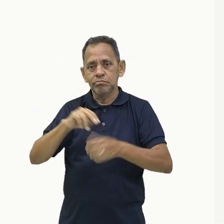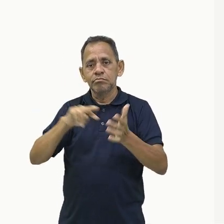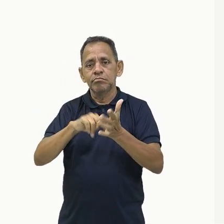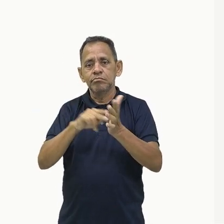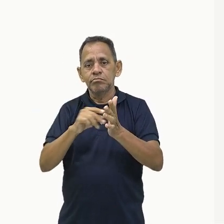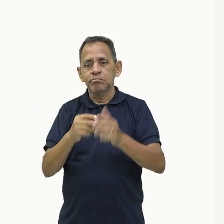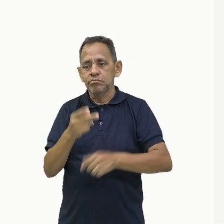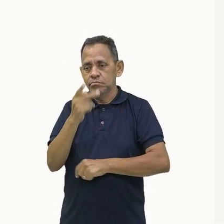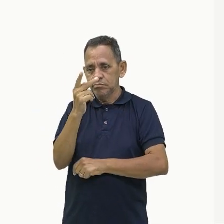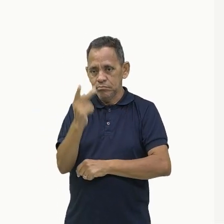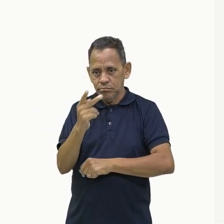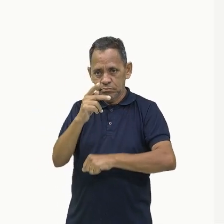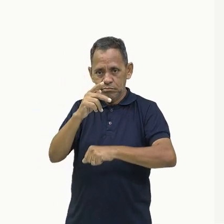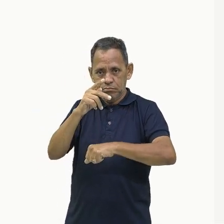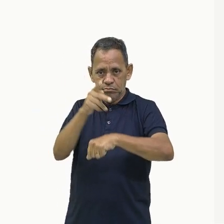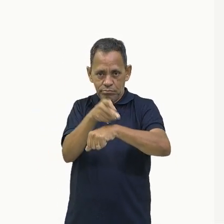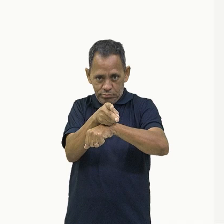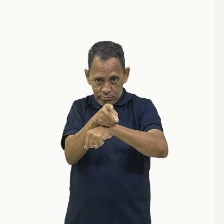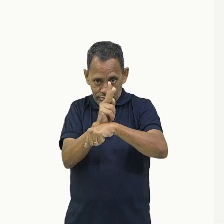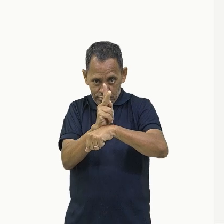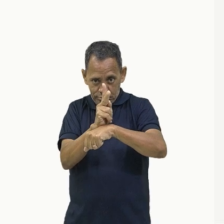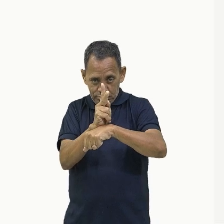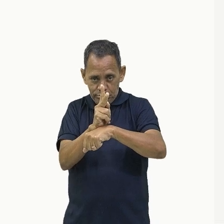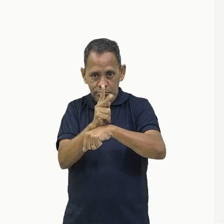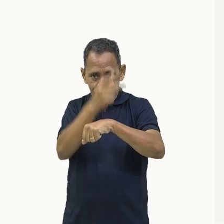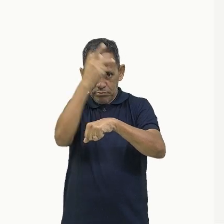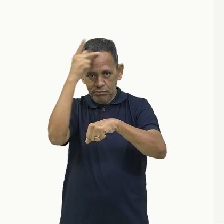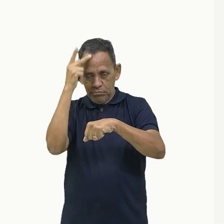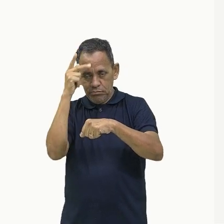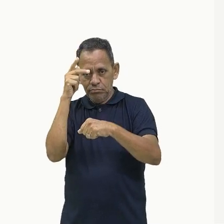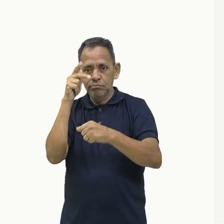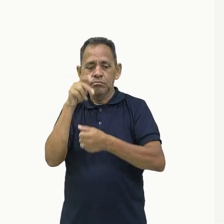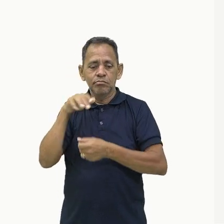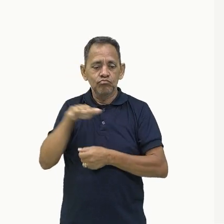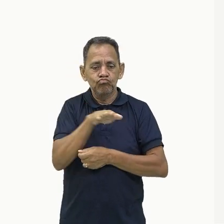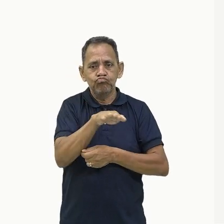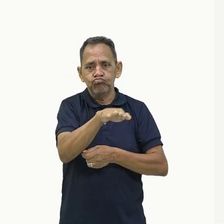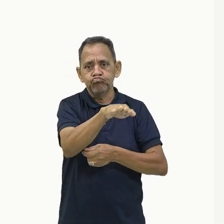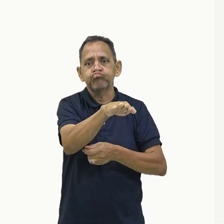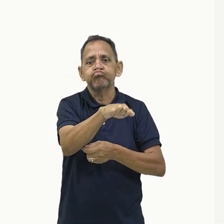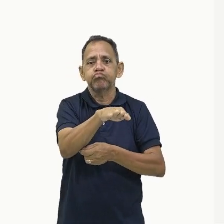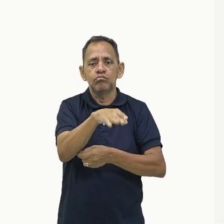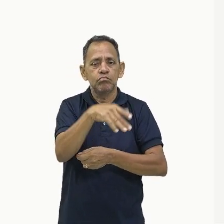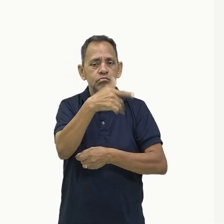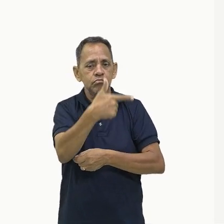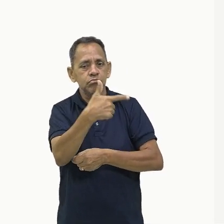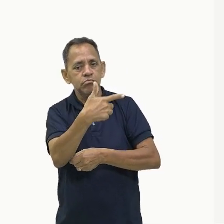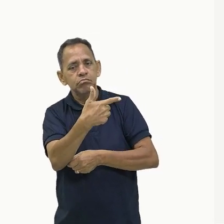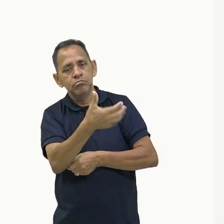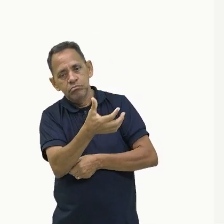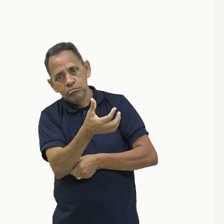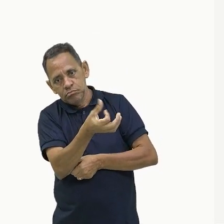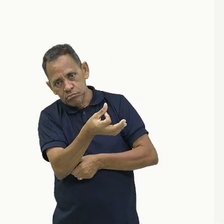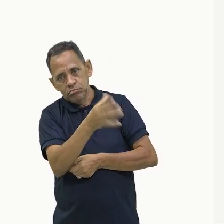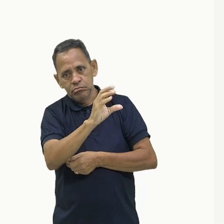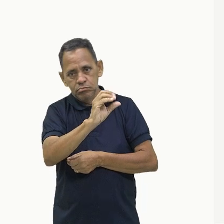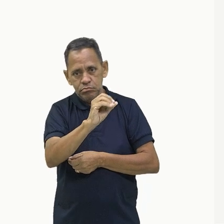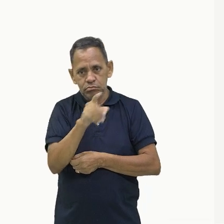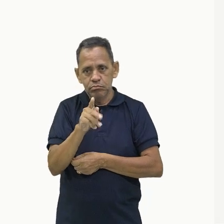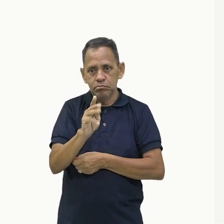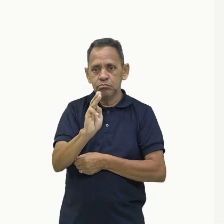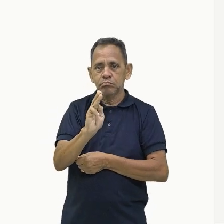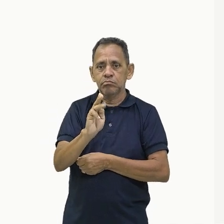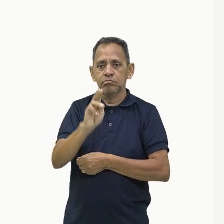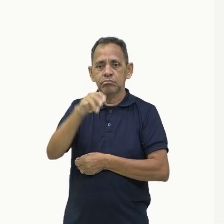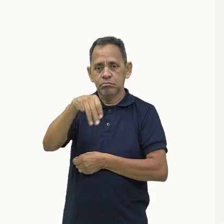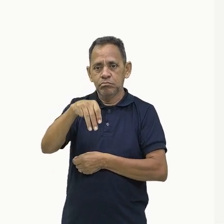2 horas, esse piloto irá percorrer quantos quilômetros? 260 km, né? E assim por